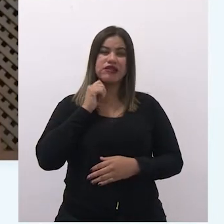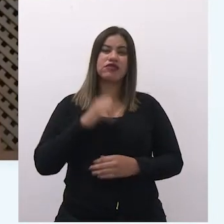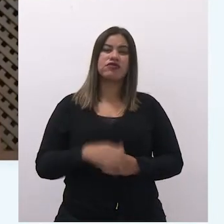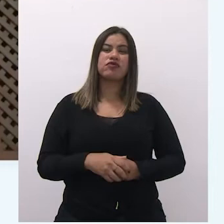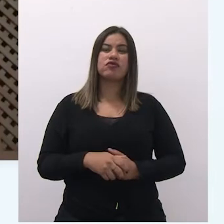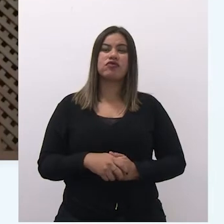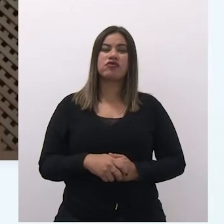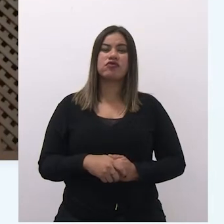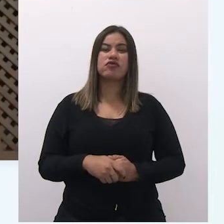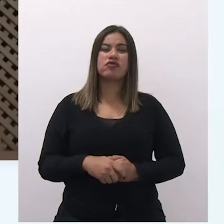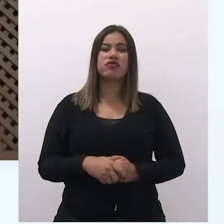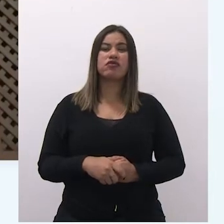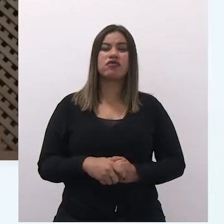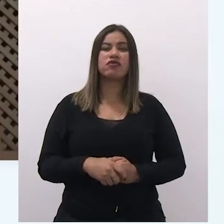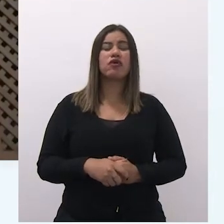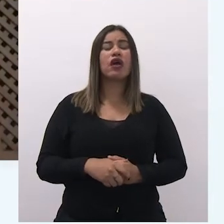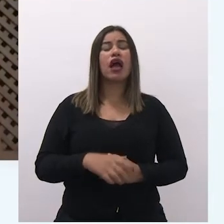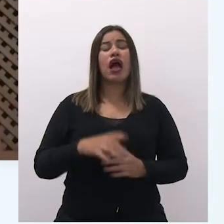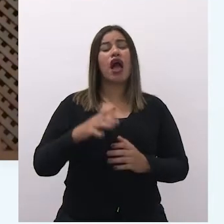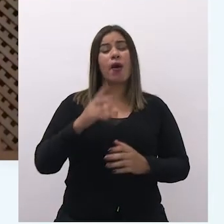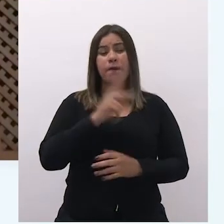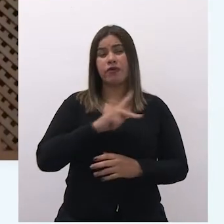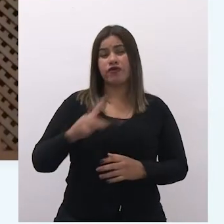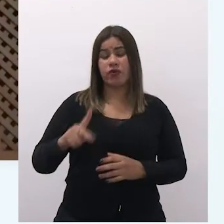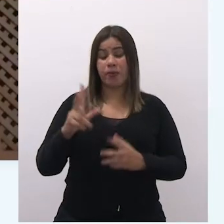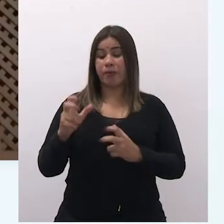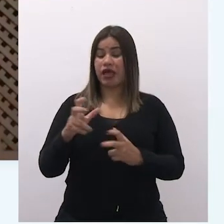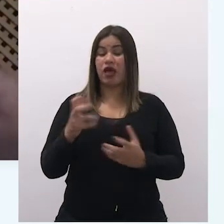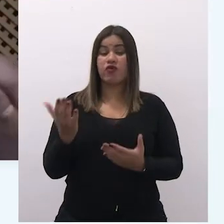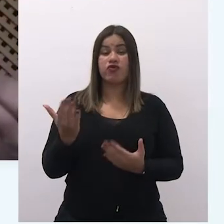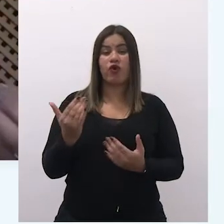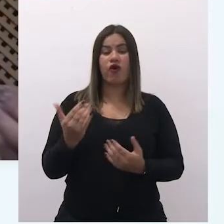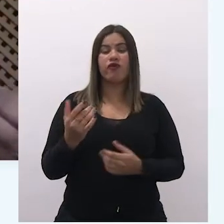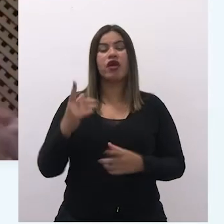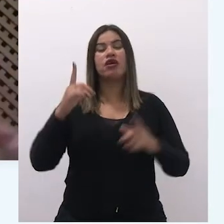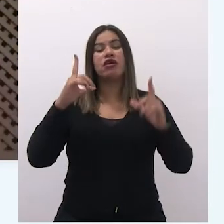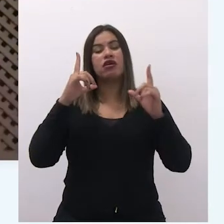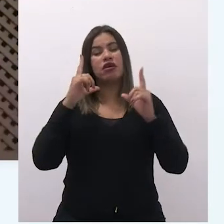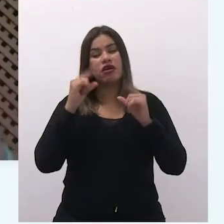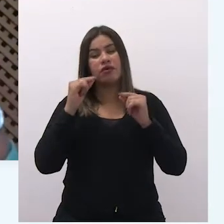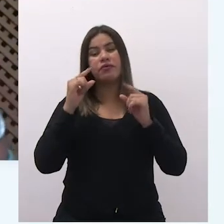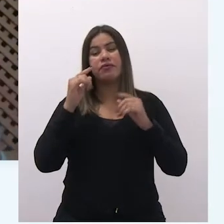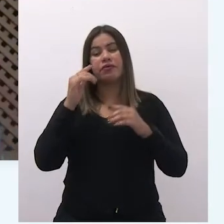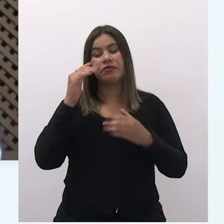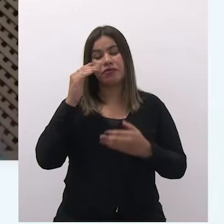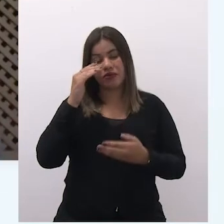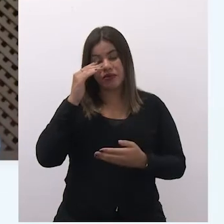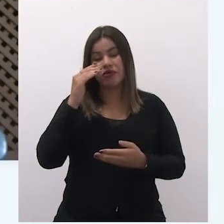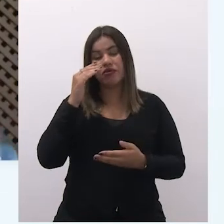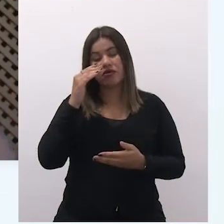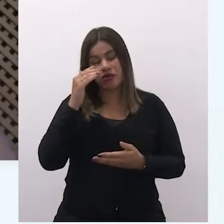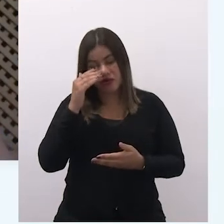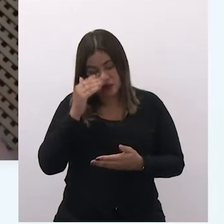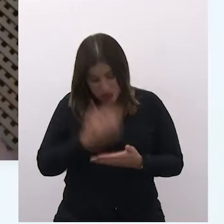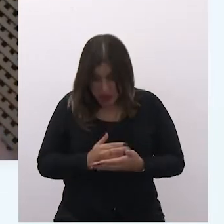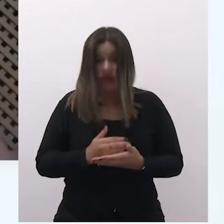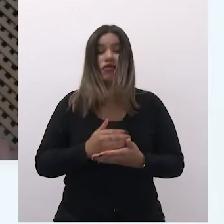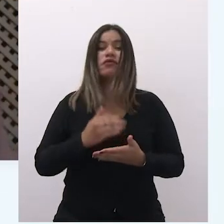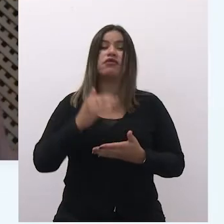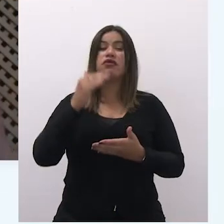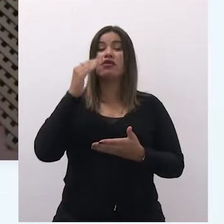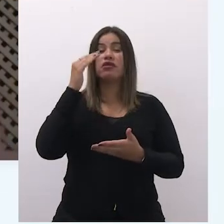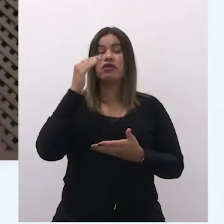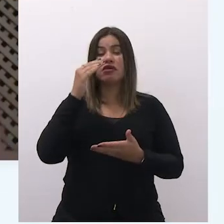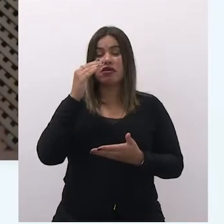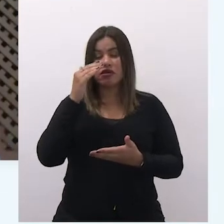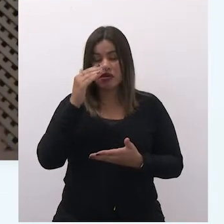vezes percebem que eles têm muito sono, né? Nossa, eu estou dando a minha aula, preparei aquela aula